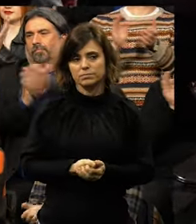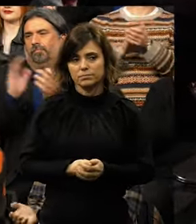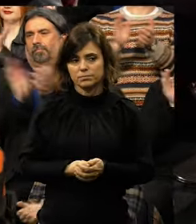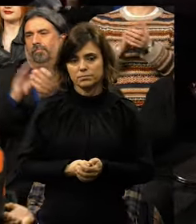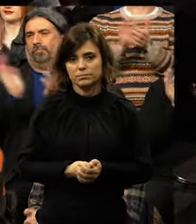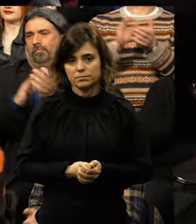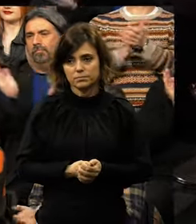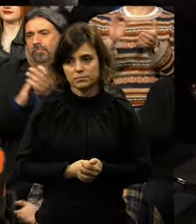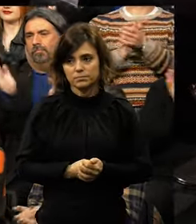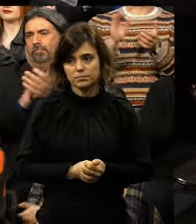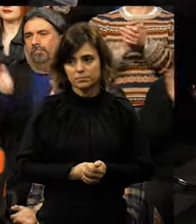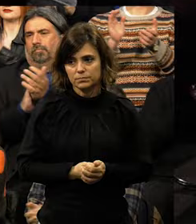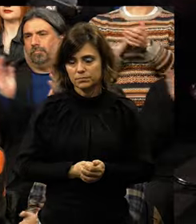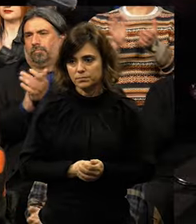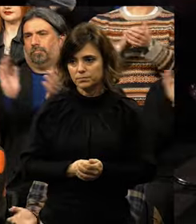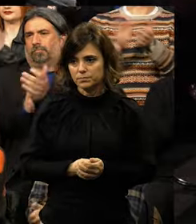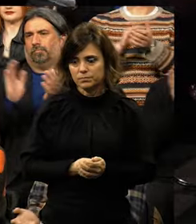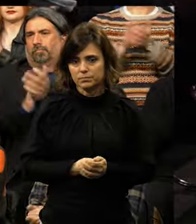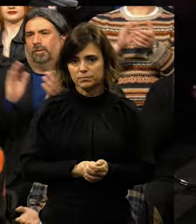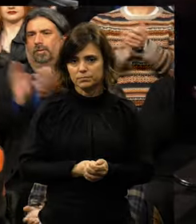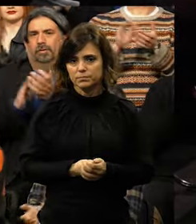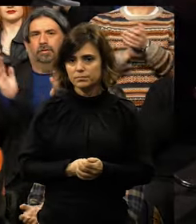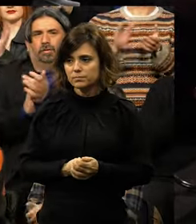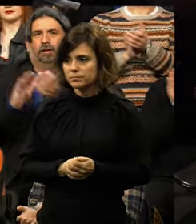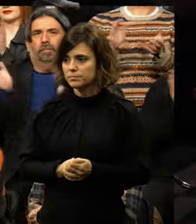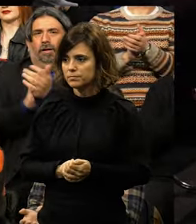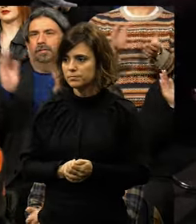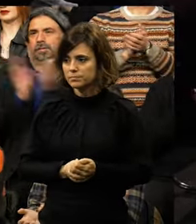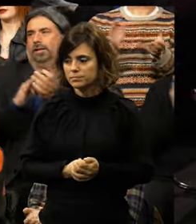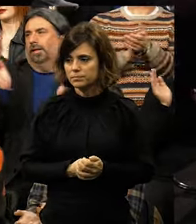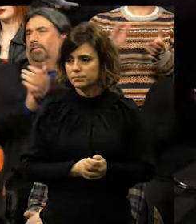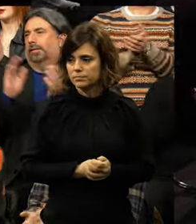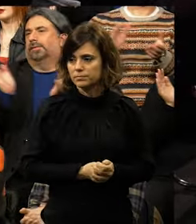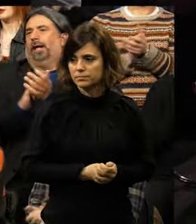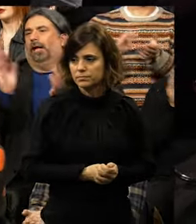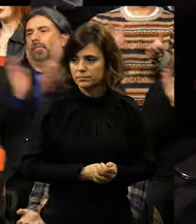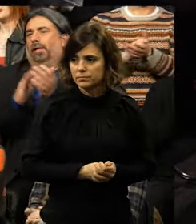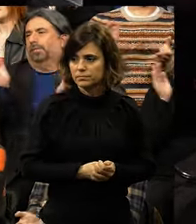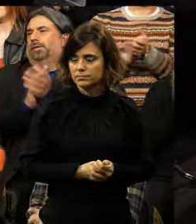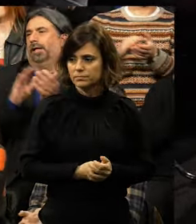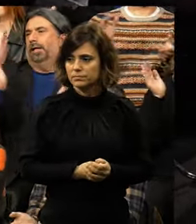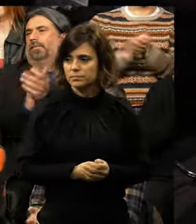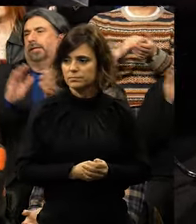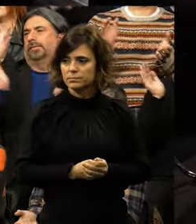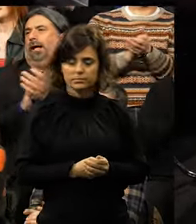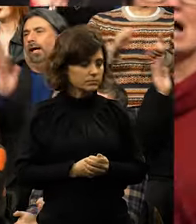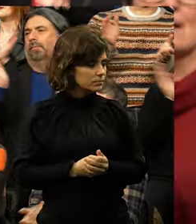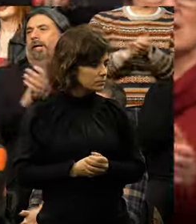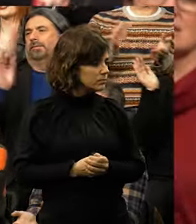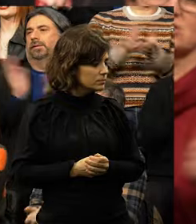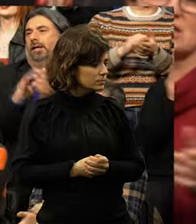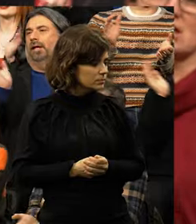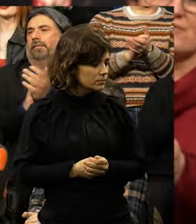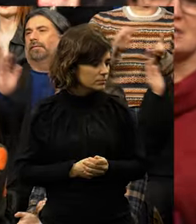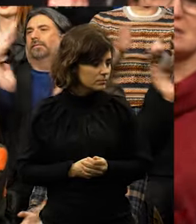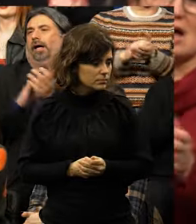direito Palestina vá Palestina descerá Palestina descerá Palestina descerá